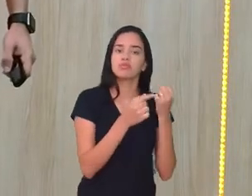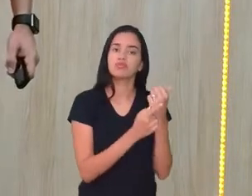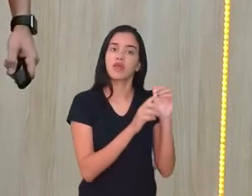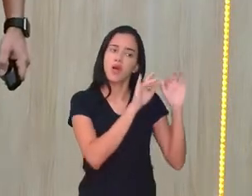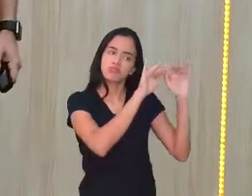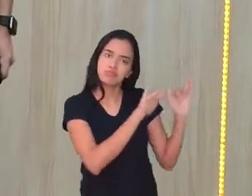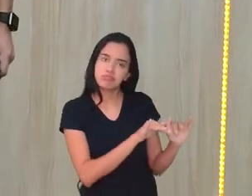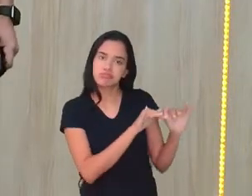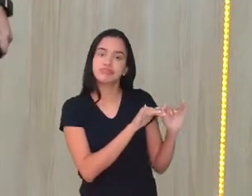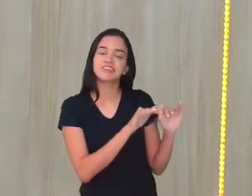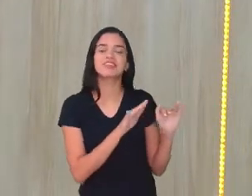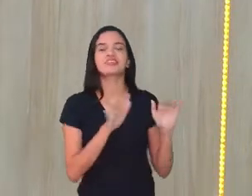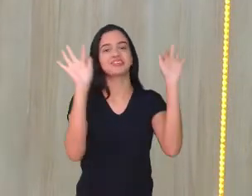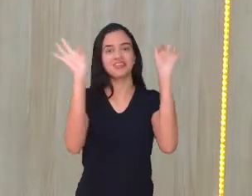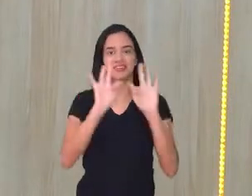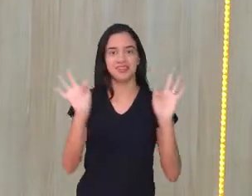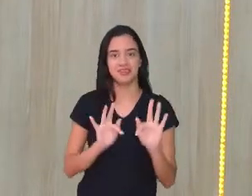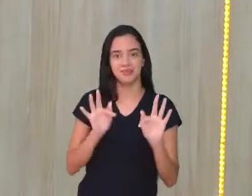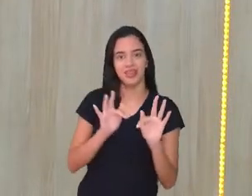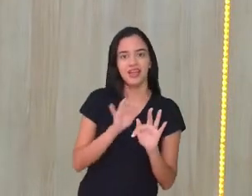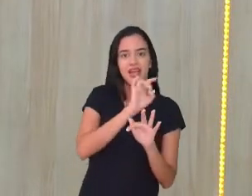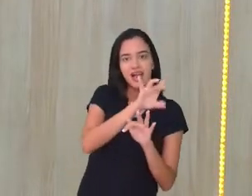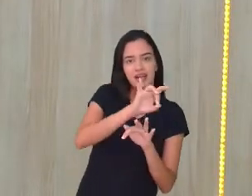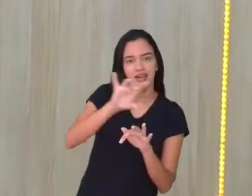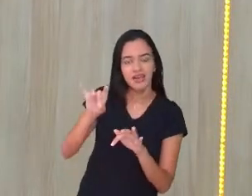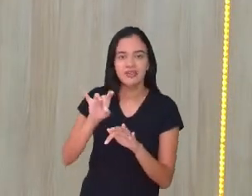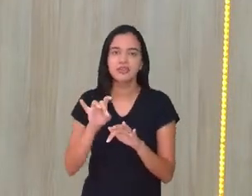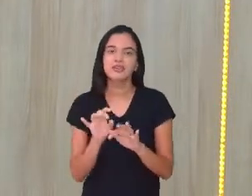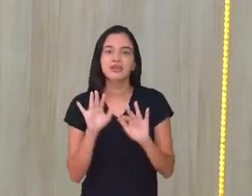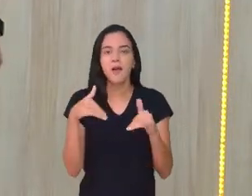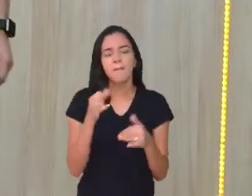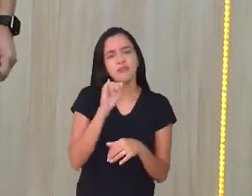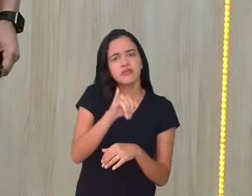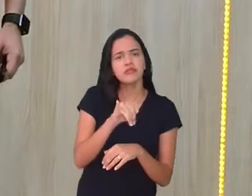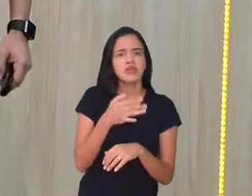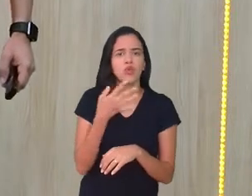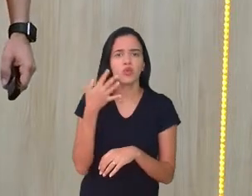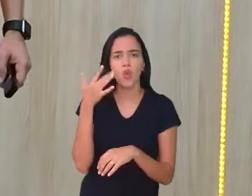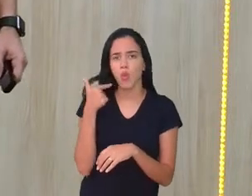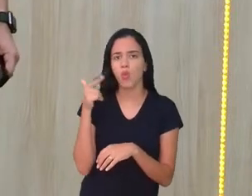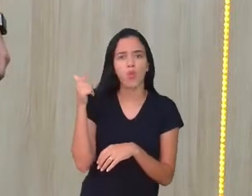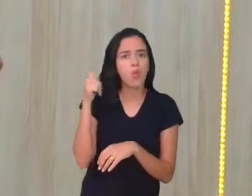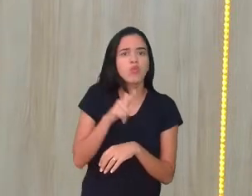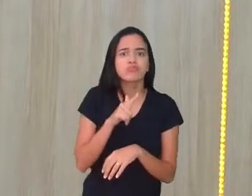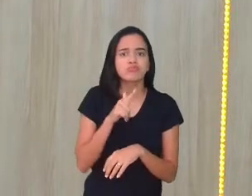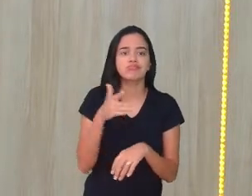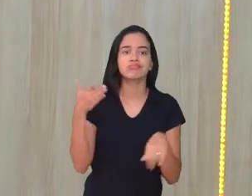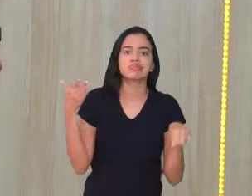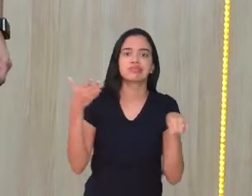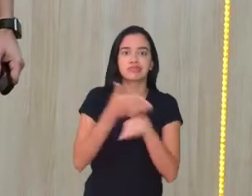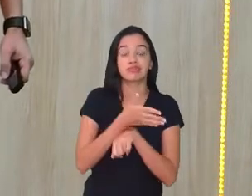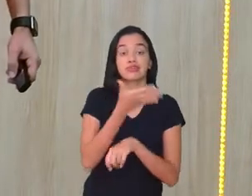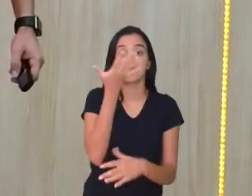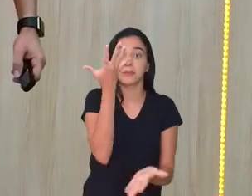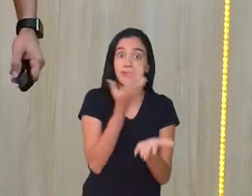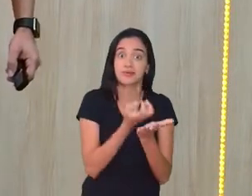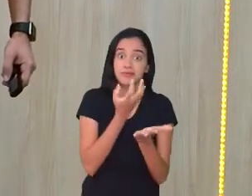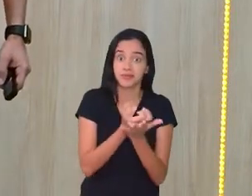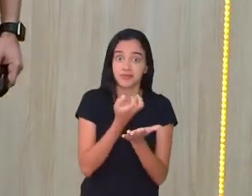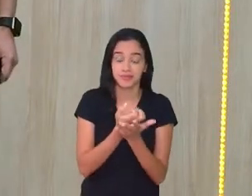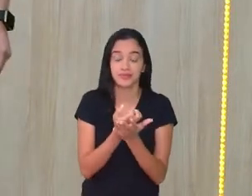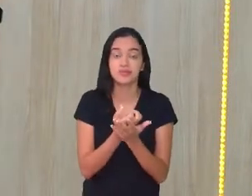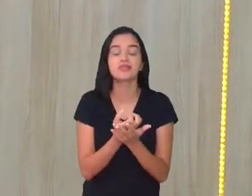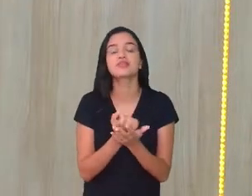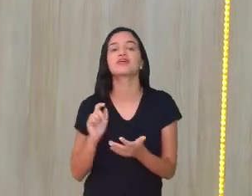que a gente fica bastante feliz com cada comentário de vocês. Se você não conseguiu aí acessar e baixar o aplicativo através